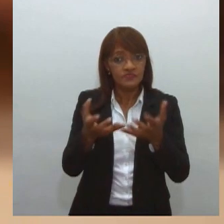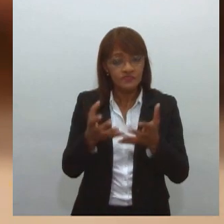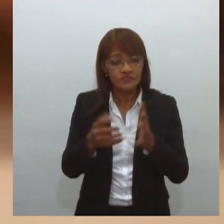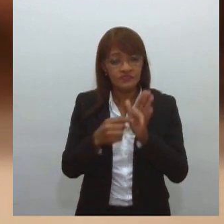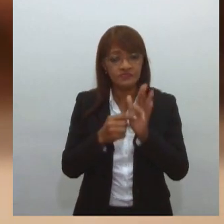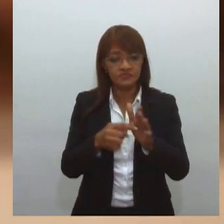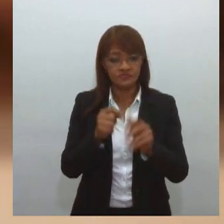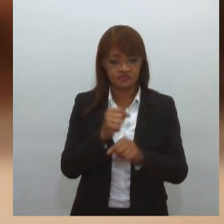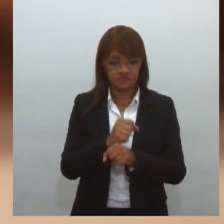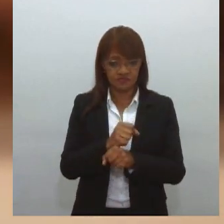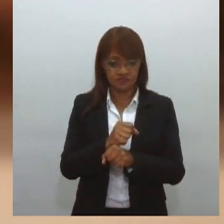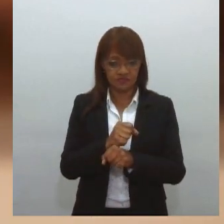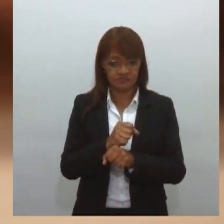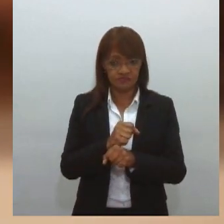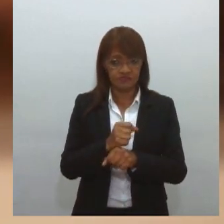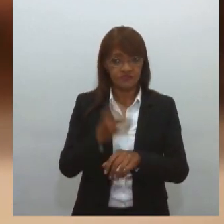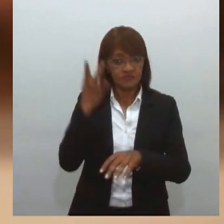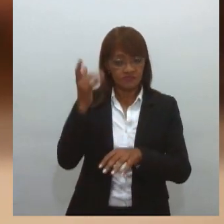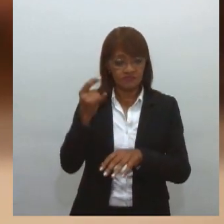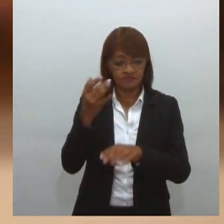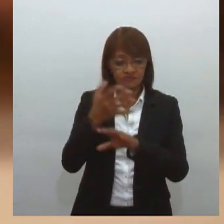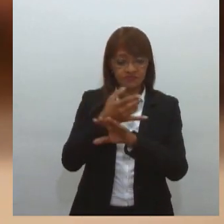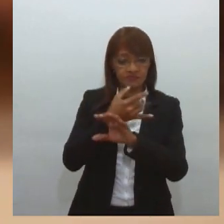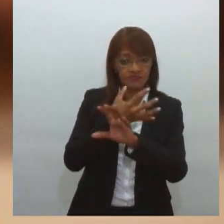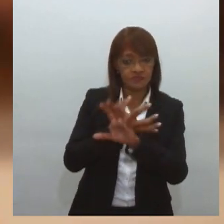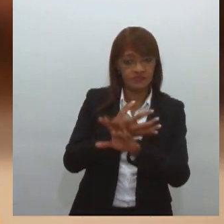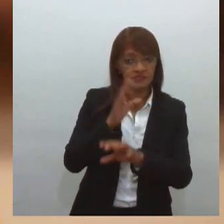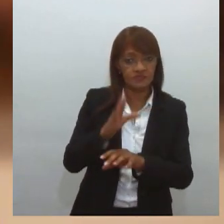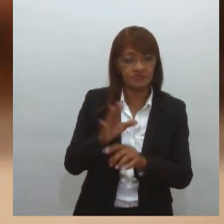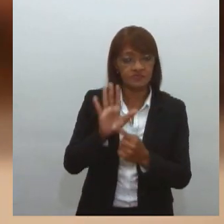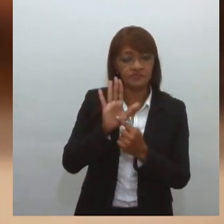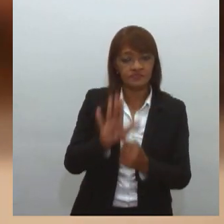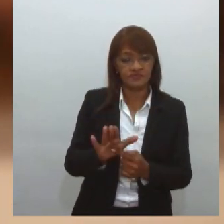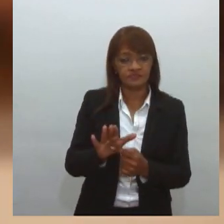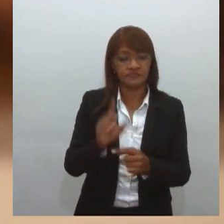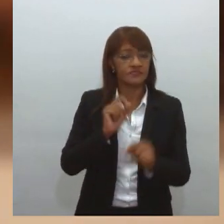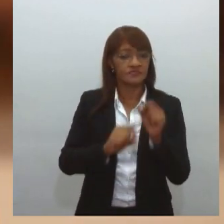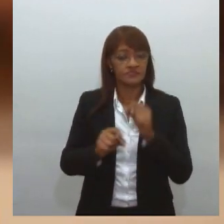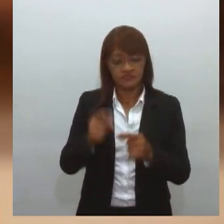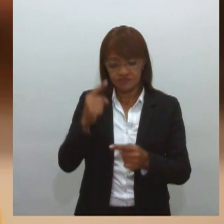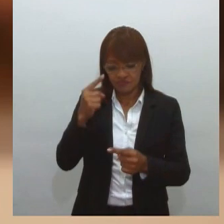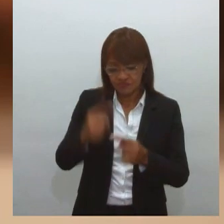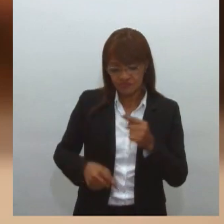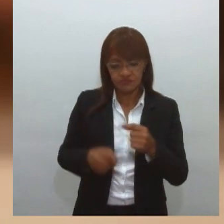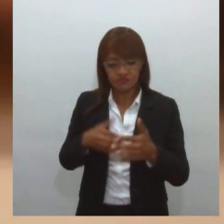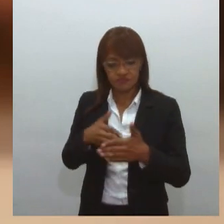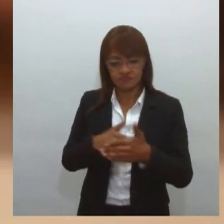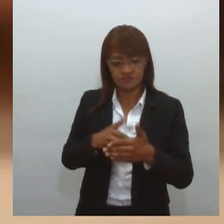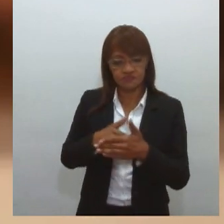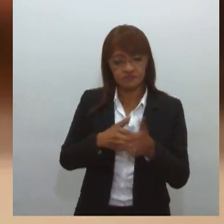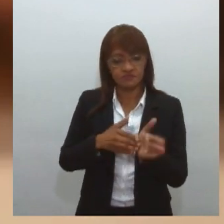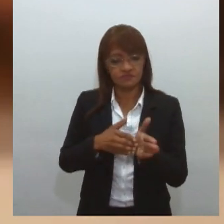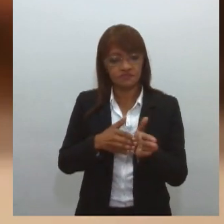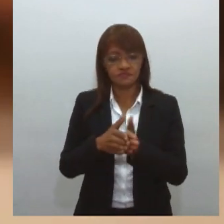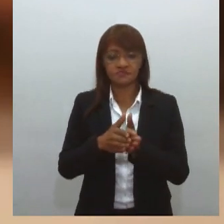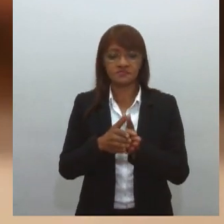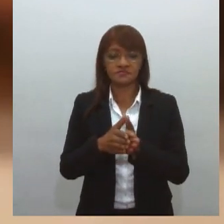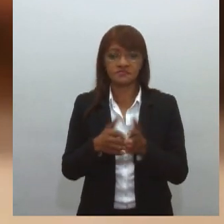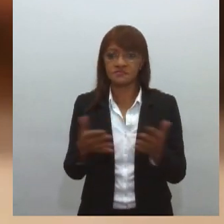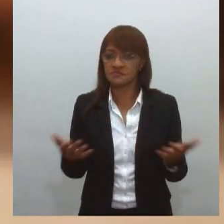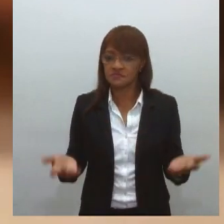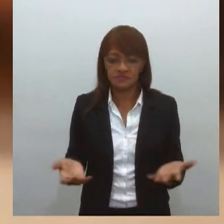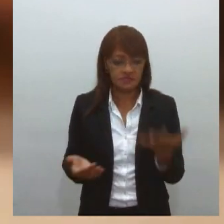com os três poderes para a gente romper os obstáculos e paralisar essa agressão. Isso não é normal. Nós estamos